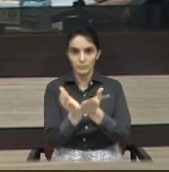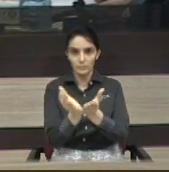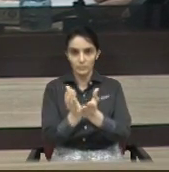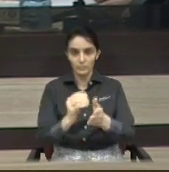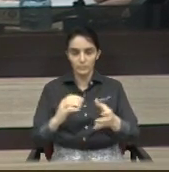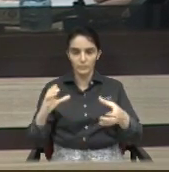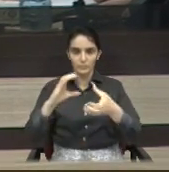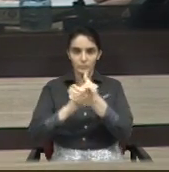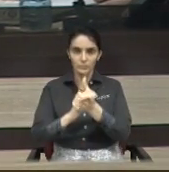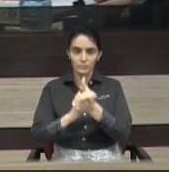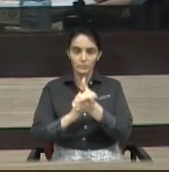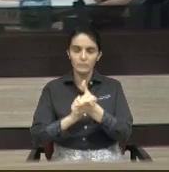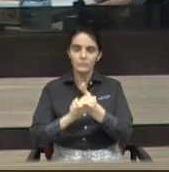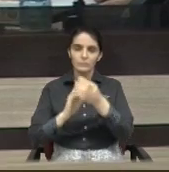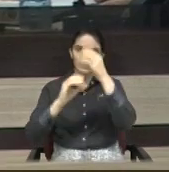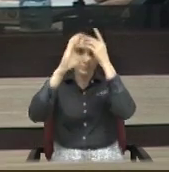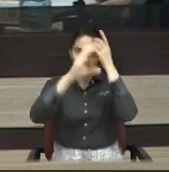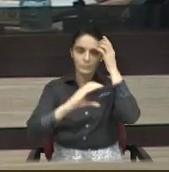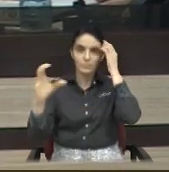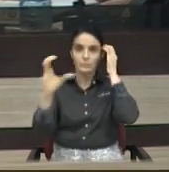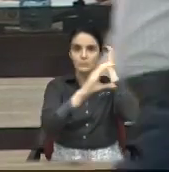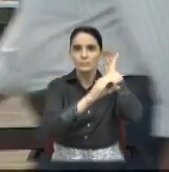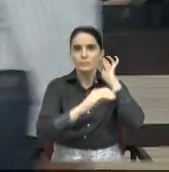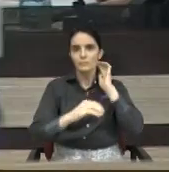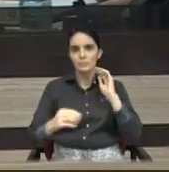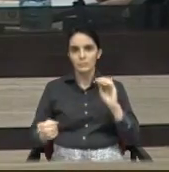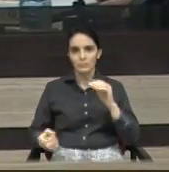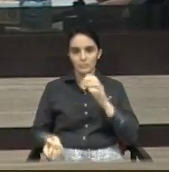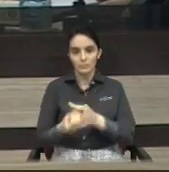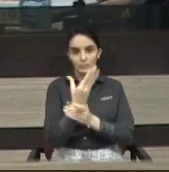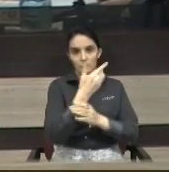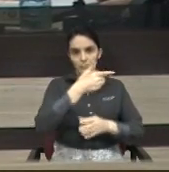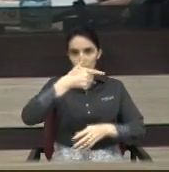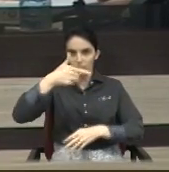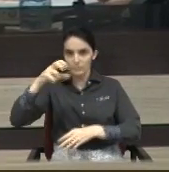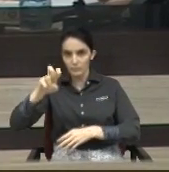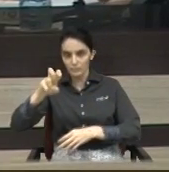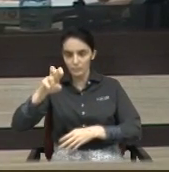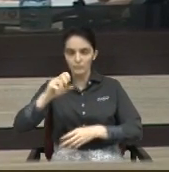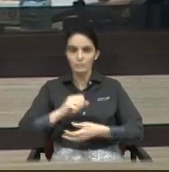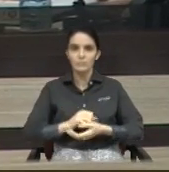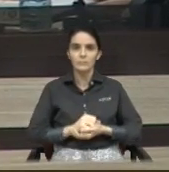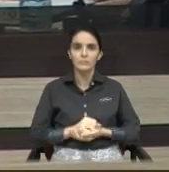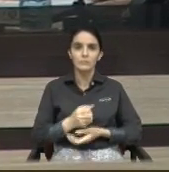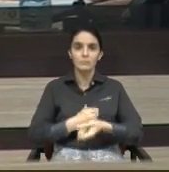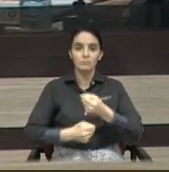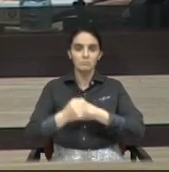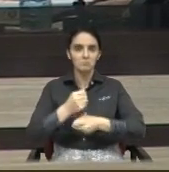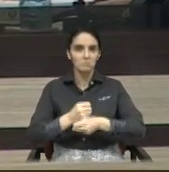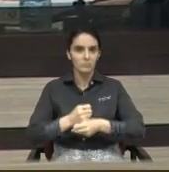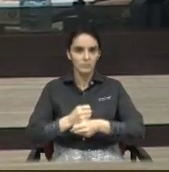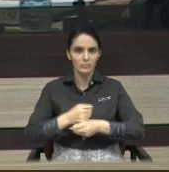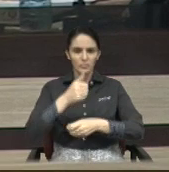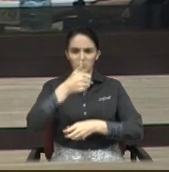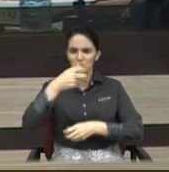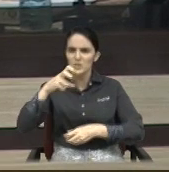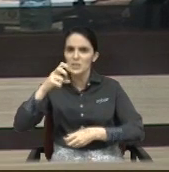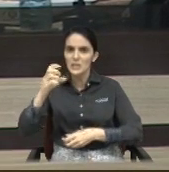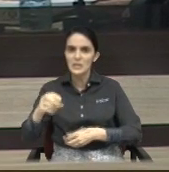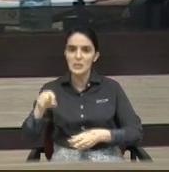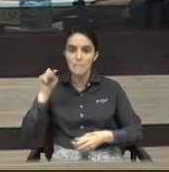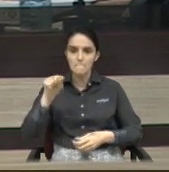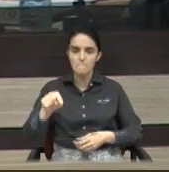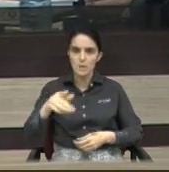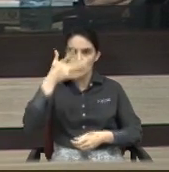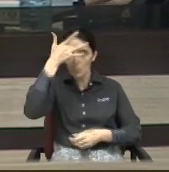da paróquia de Santa Luzia, que completam 25 anos de existência, com a participação de mais de 15 mil pessoas, entre